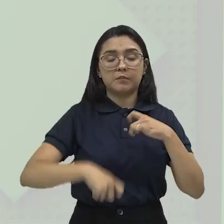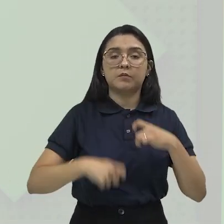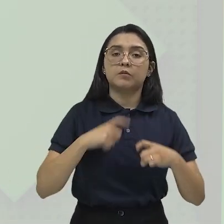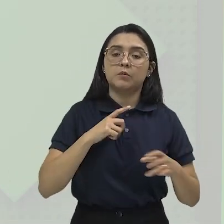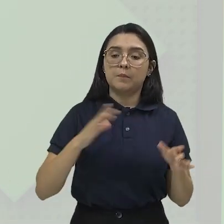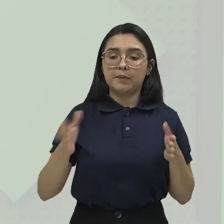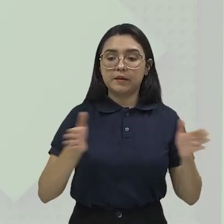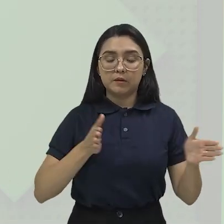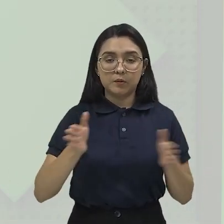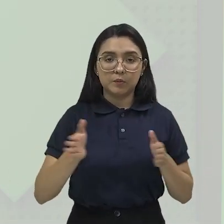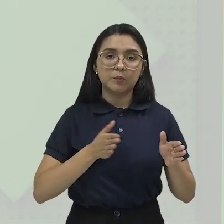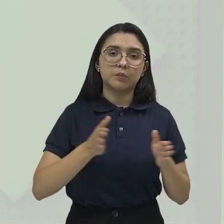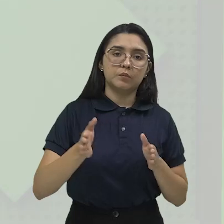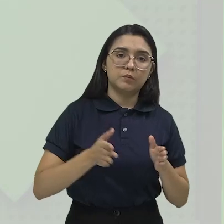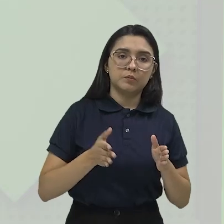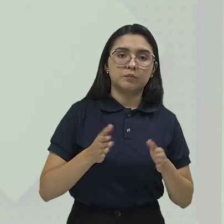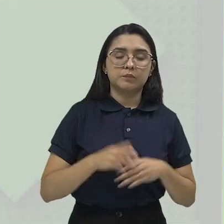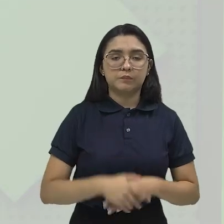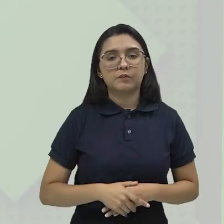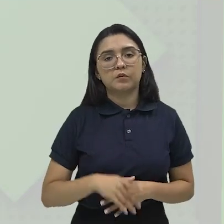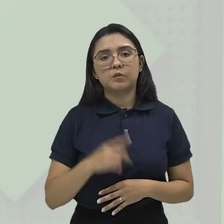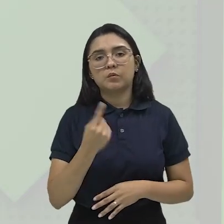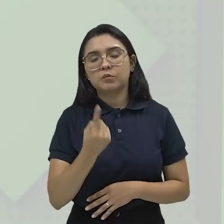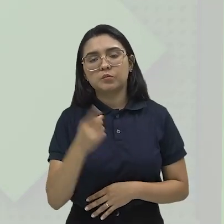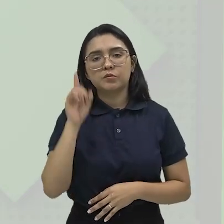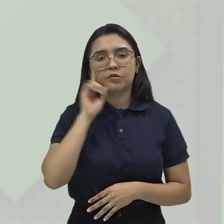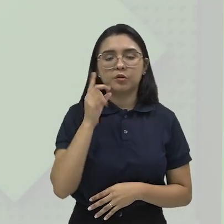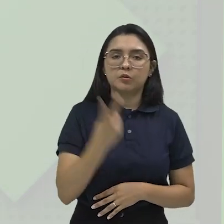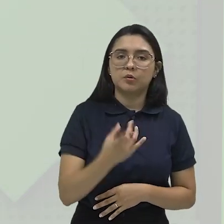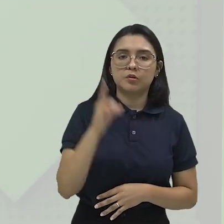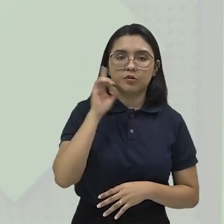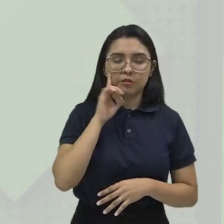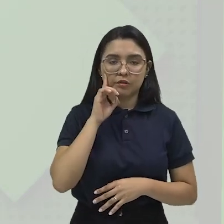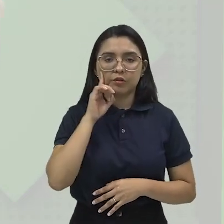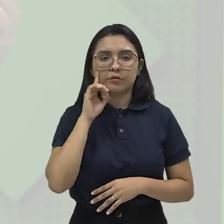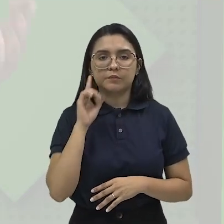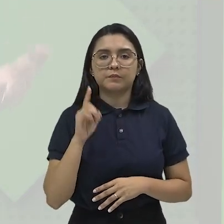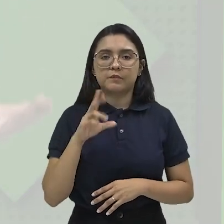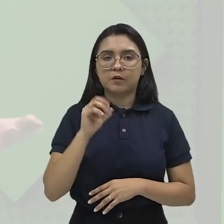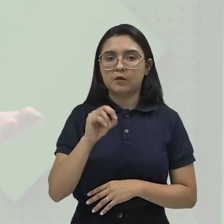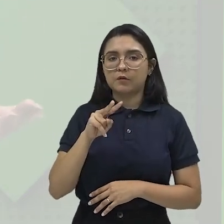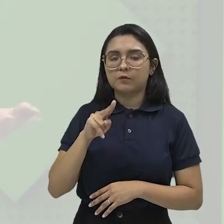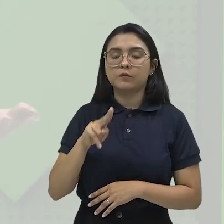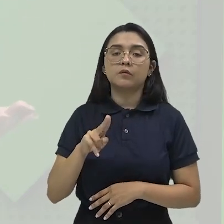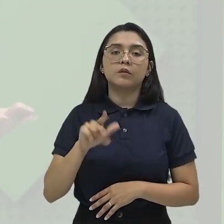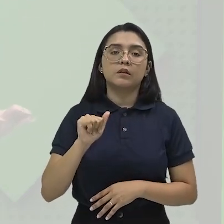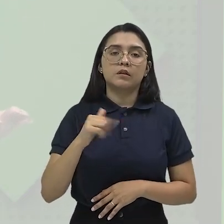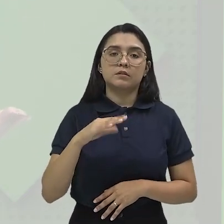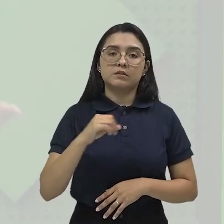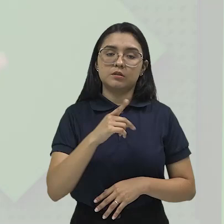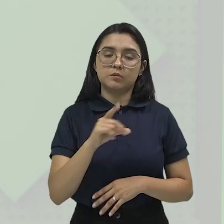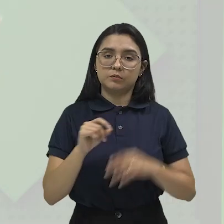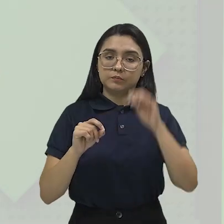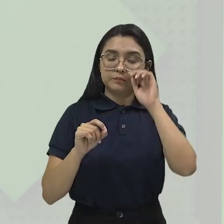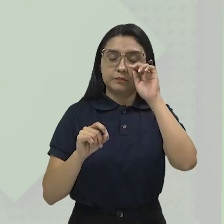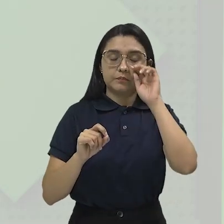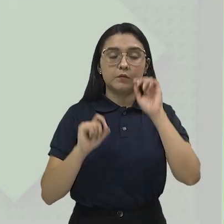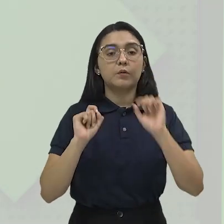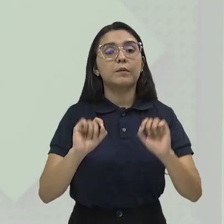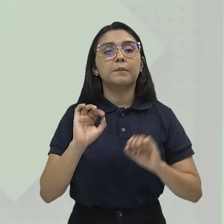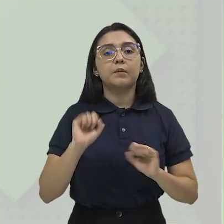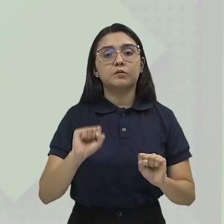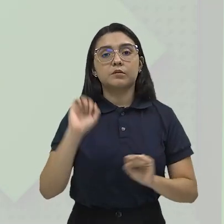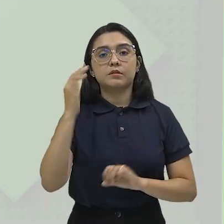próximo àquele período, né, um dia, 2 dias antes da ovulação, ou até 2 dias depois da ovulação, o que